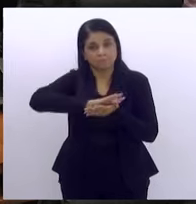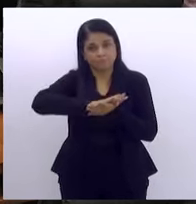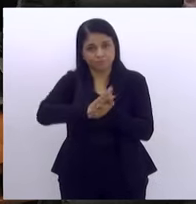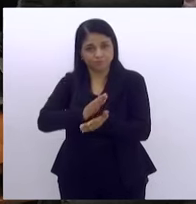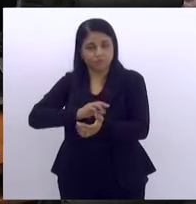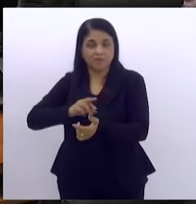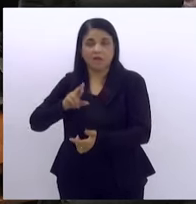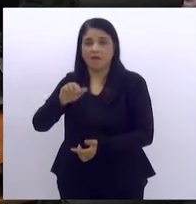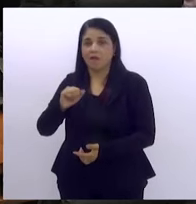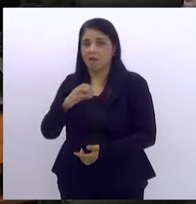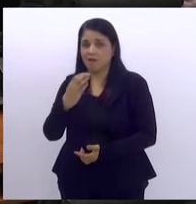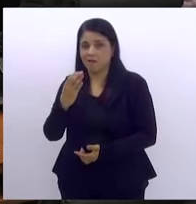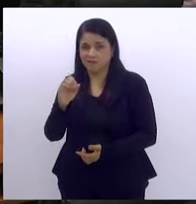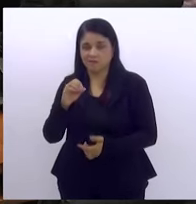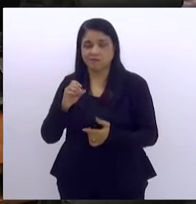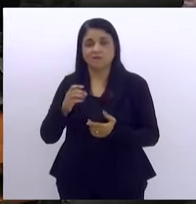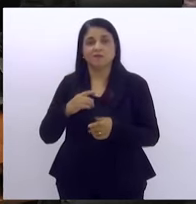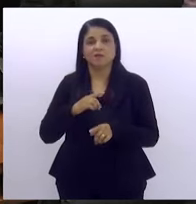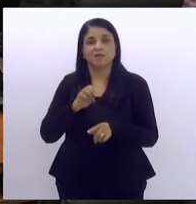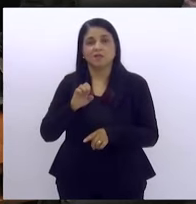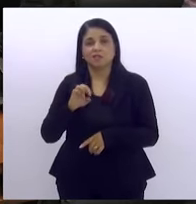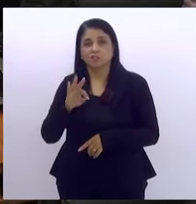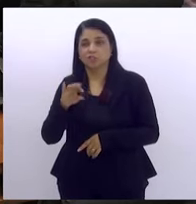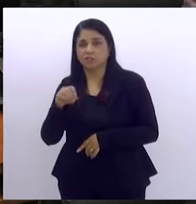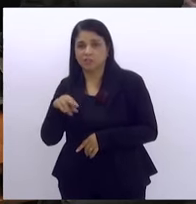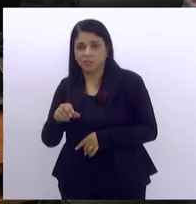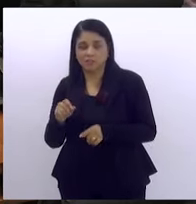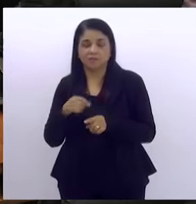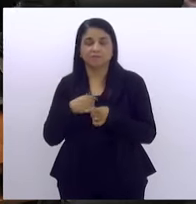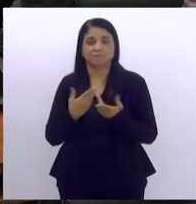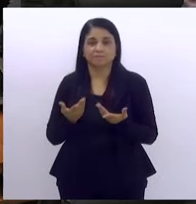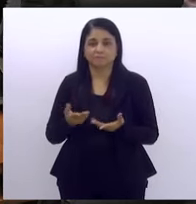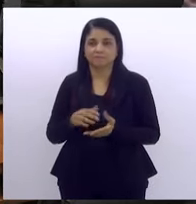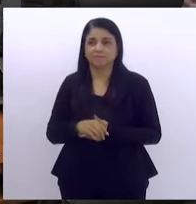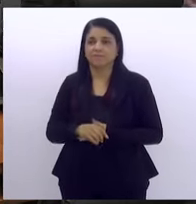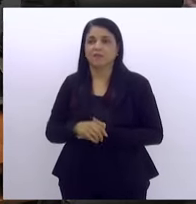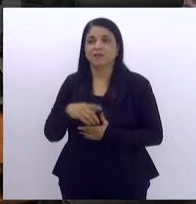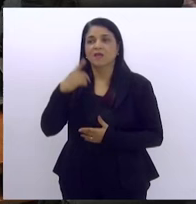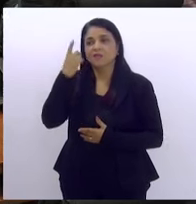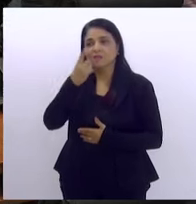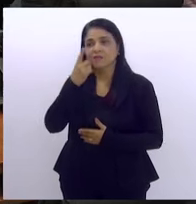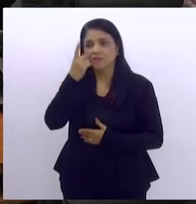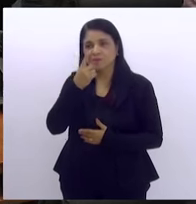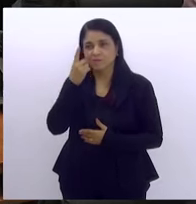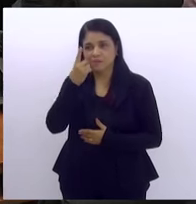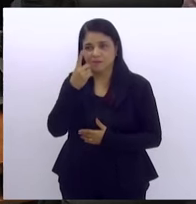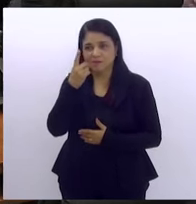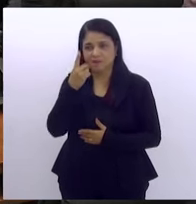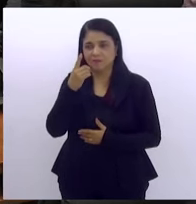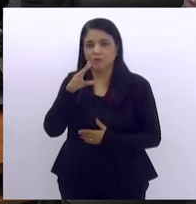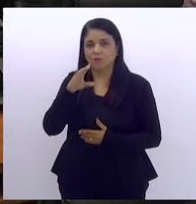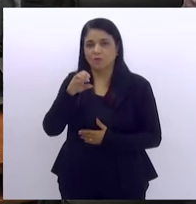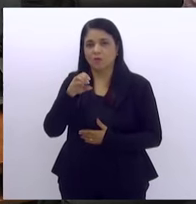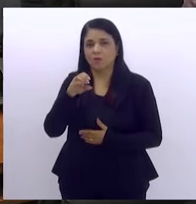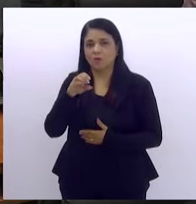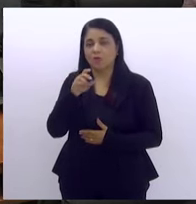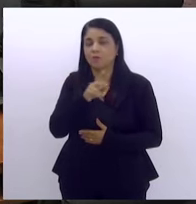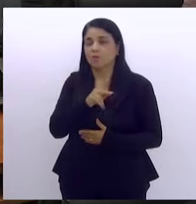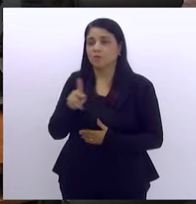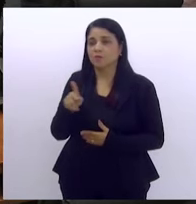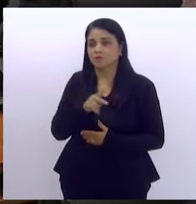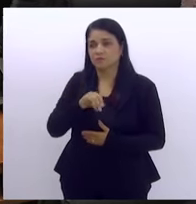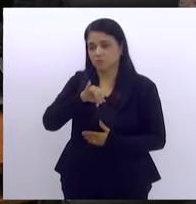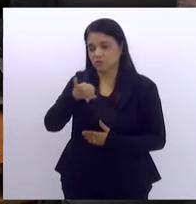Raça, Cor, Etnia, Religião e Procedência Nacional. Deputado Otônio, professor